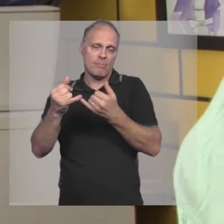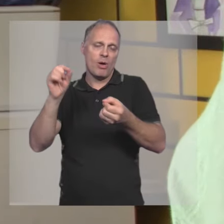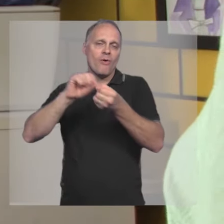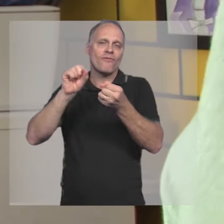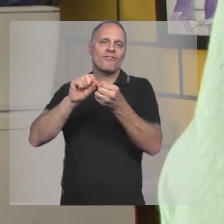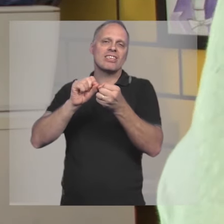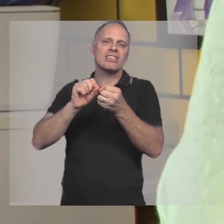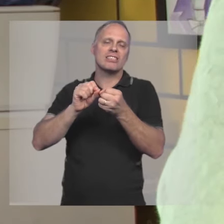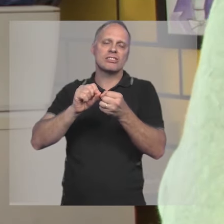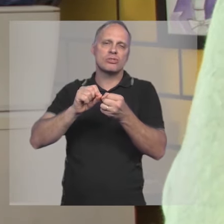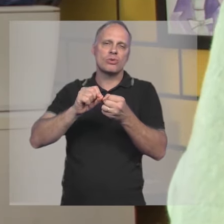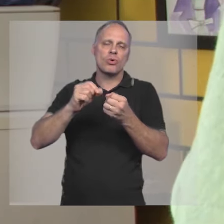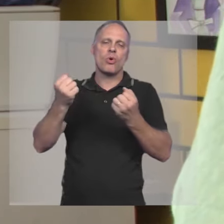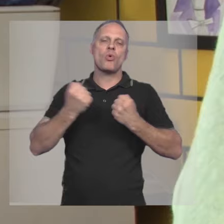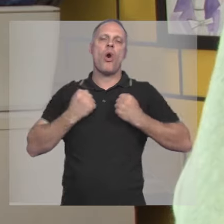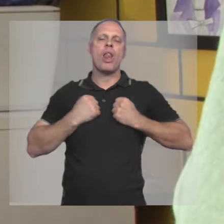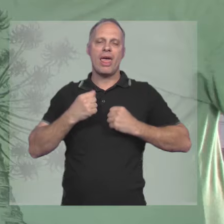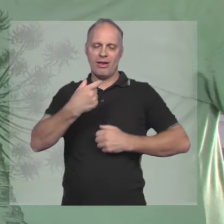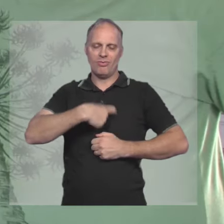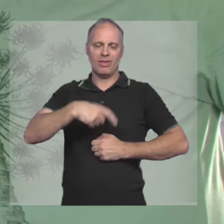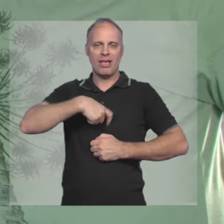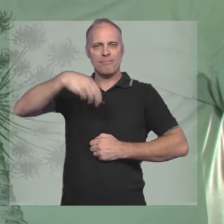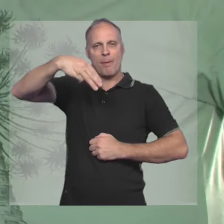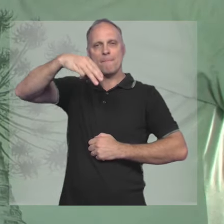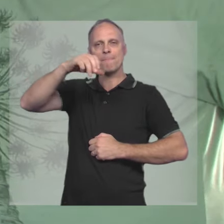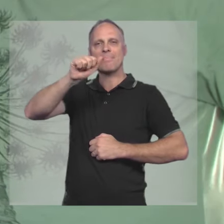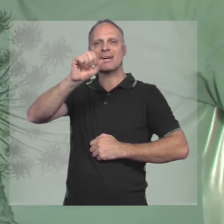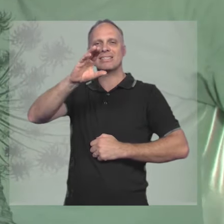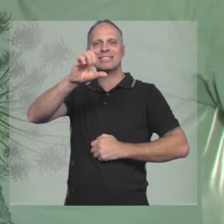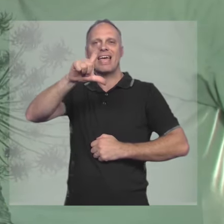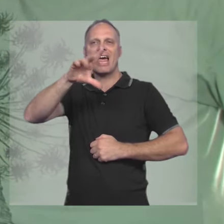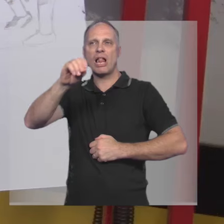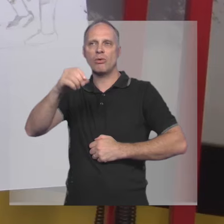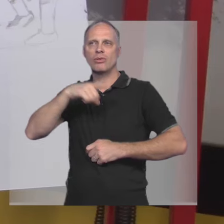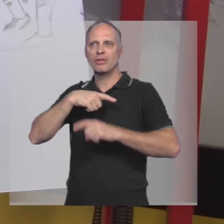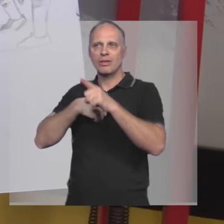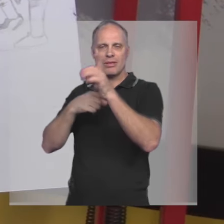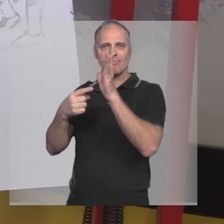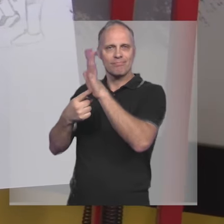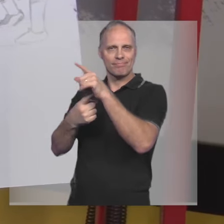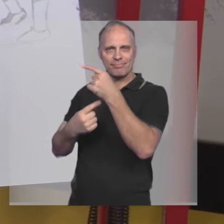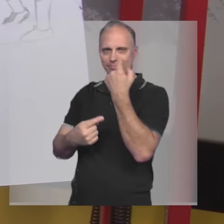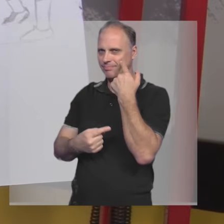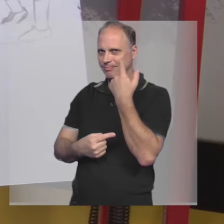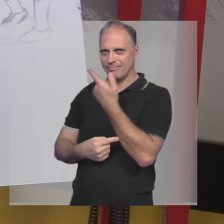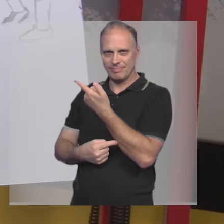tela do Marcelo Groy, até tá aqui um dos esboços.